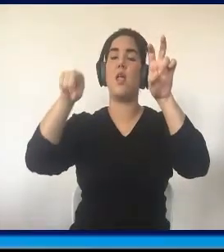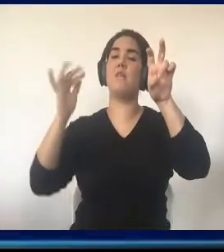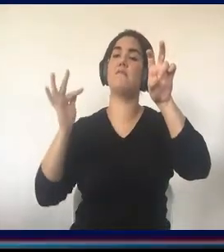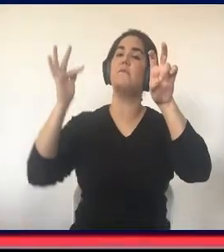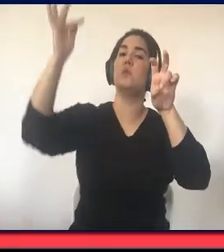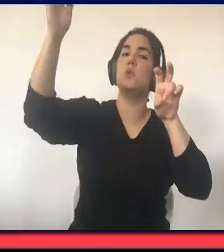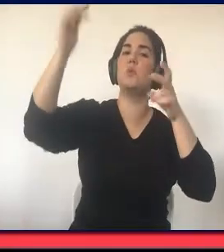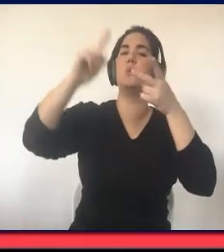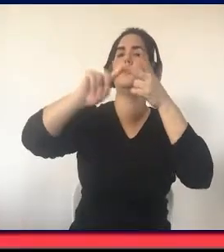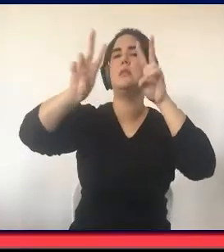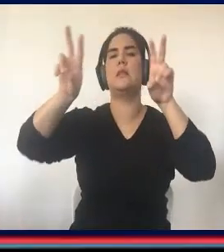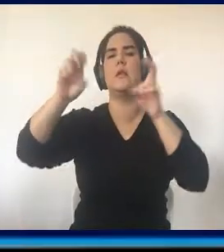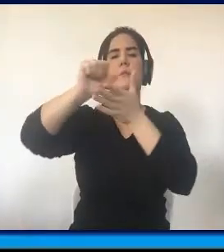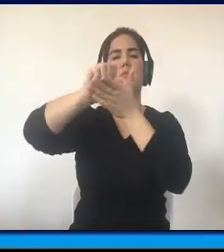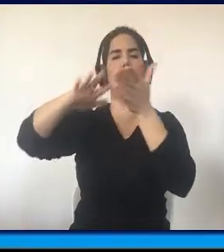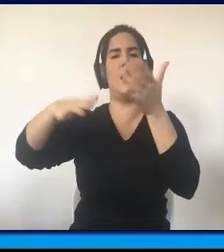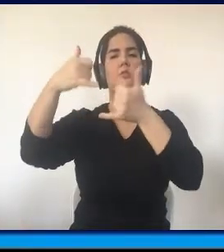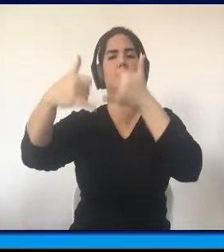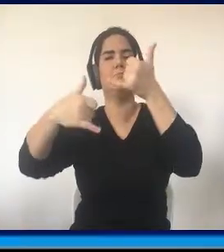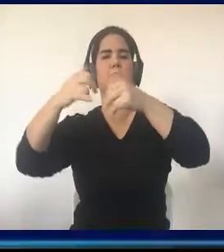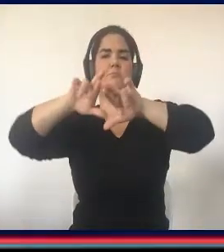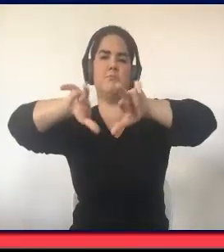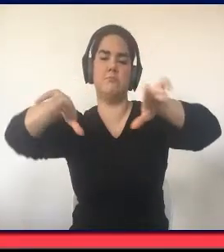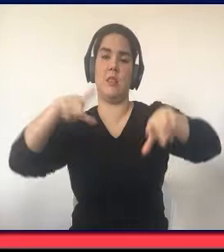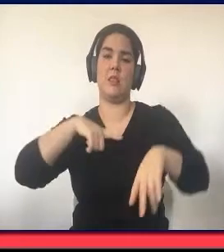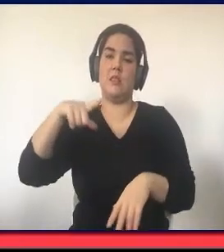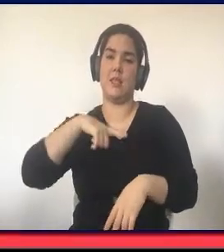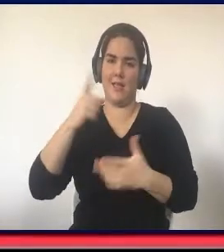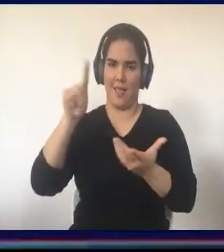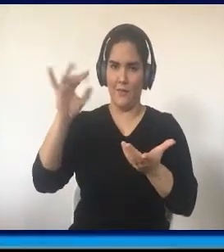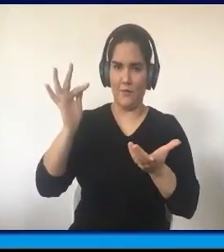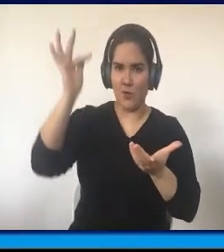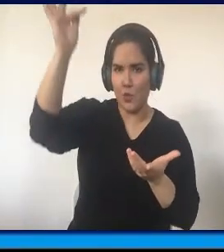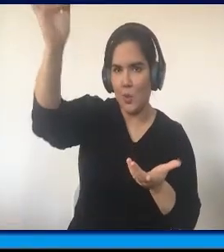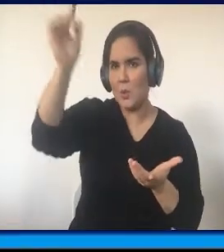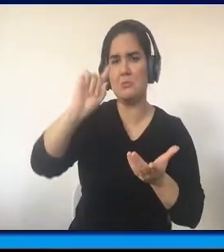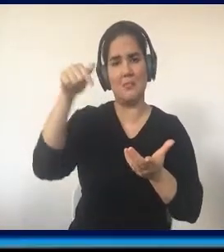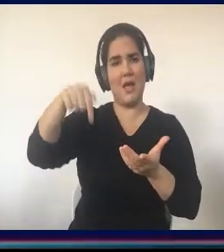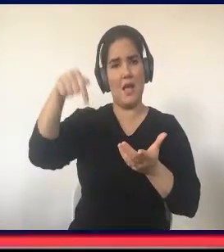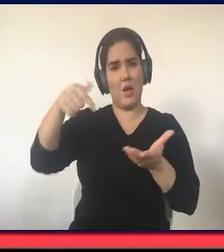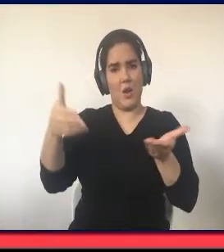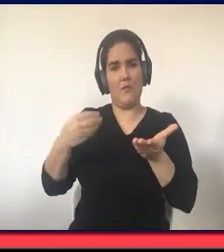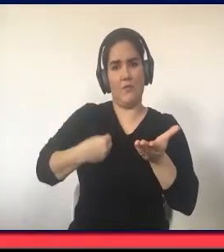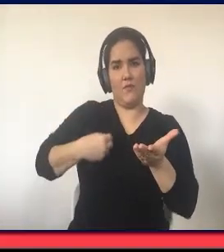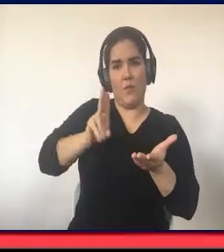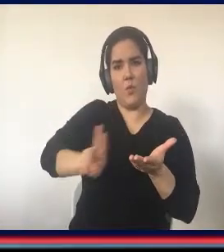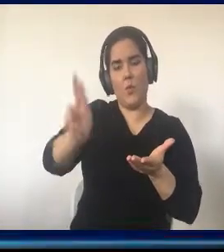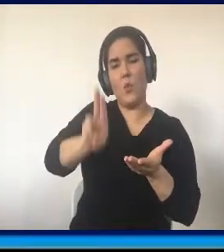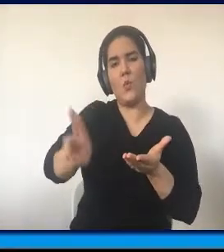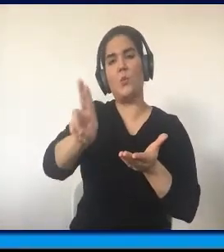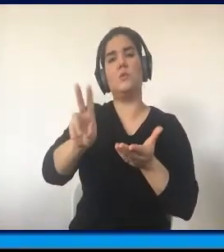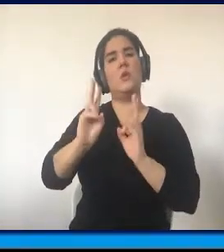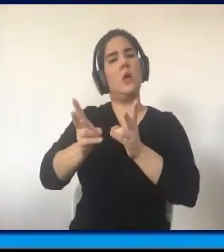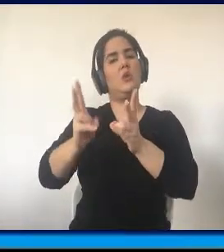do que é essa recriação do futuro, que não é futuro mais, né? É a recriação atual que daqui a gente vai levar daqui pra frente, né? A gente não pode